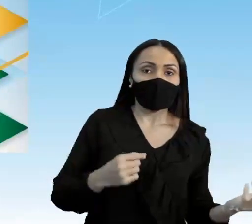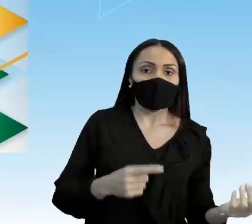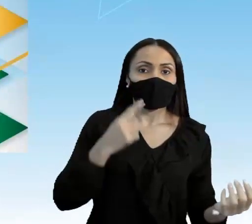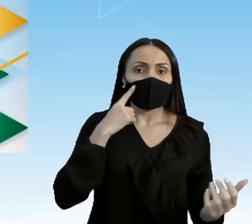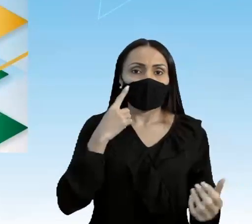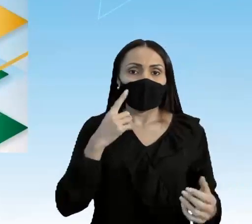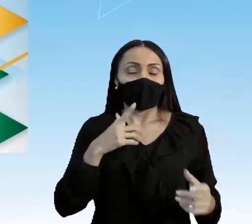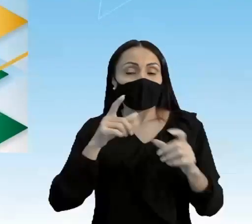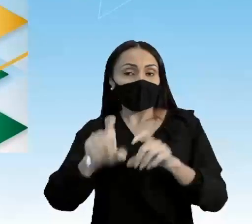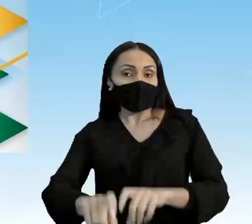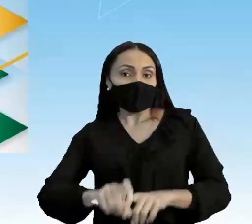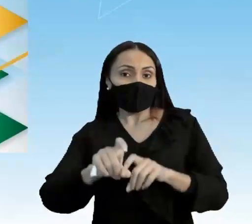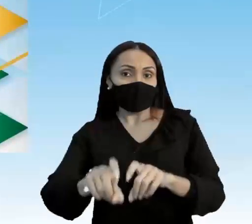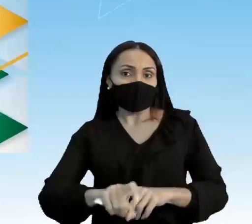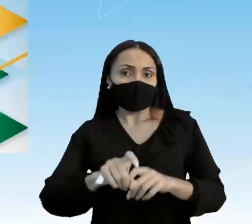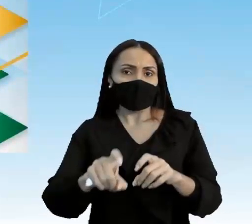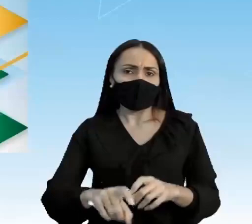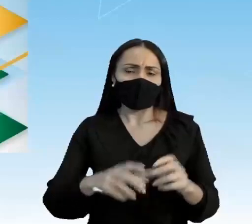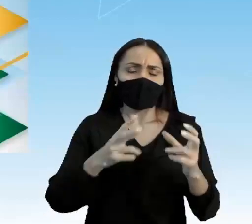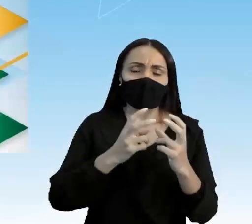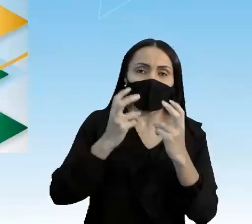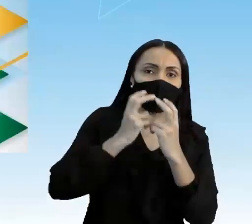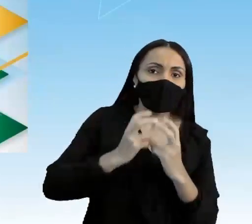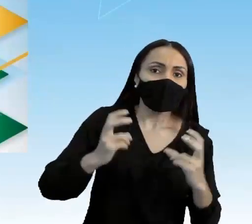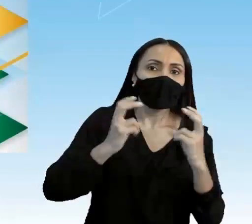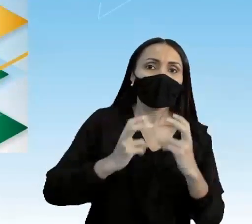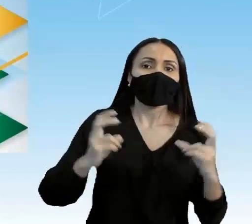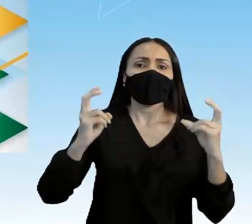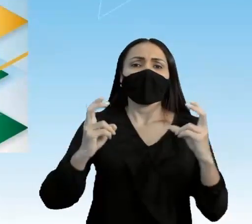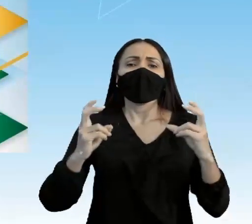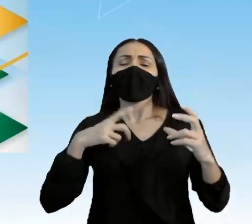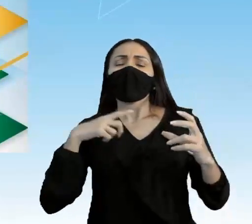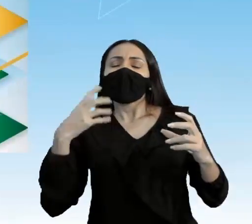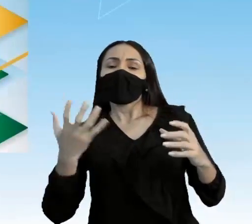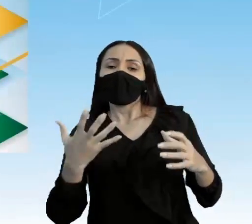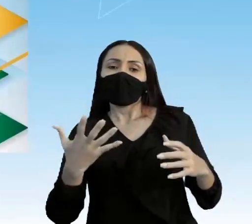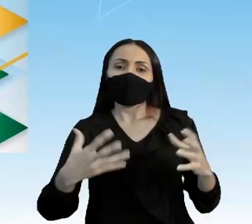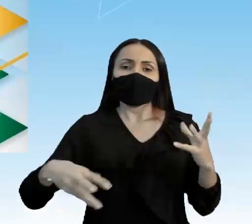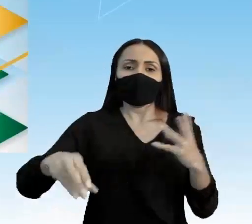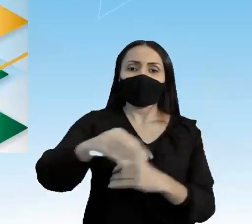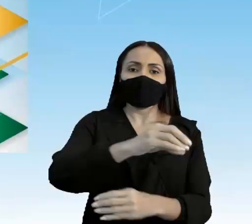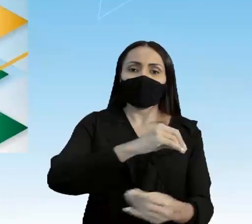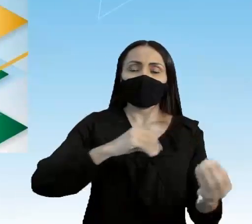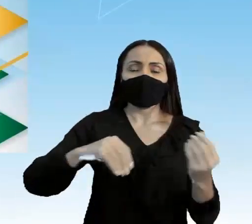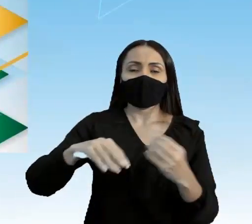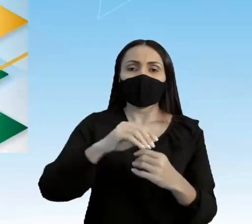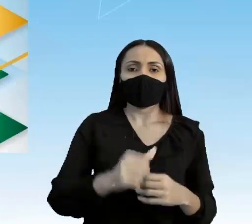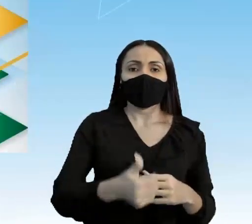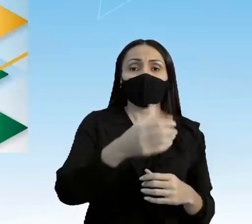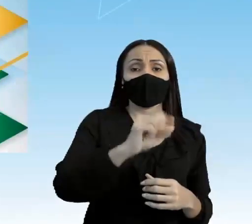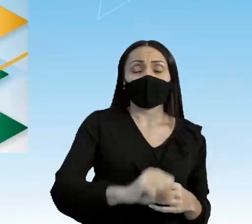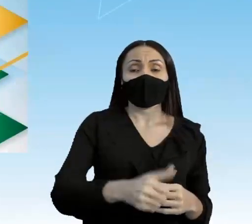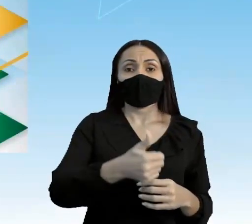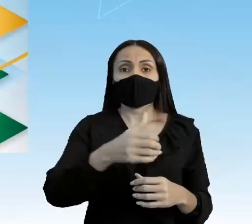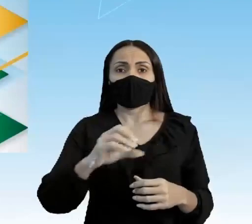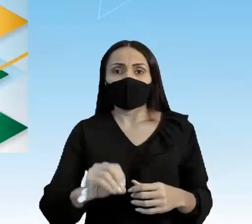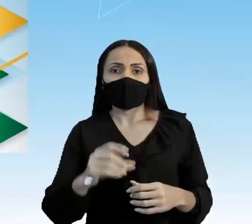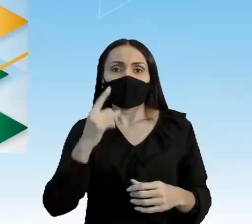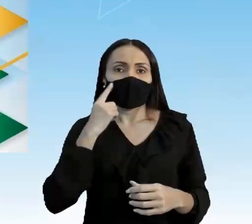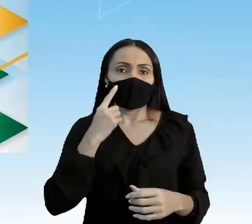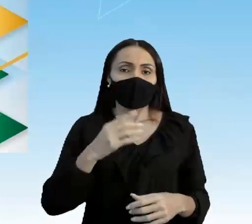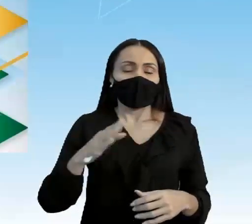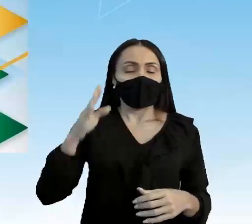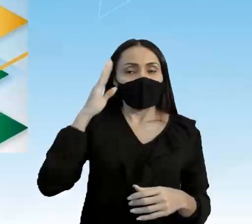camponeses clamavam por terra. Então, em 1810, um